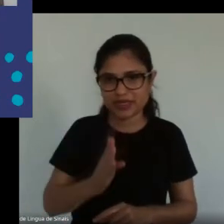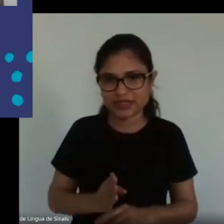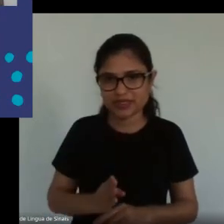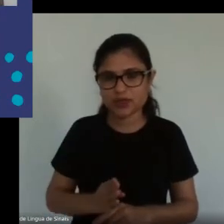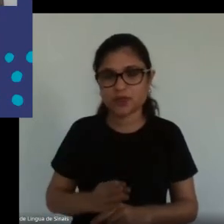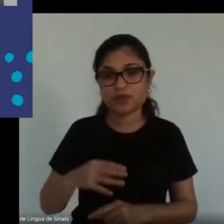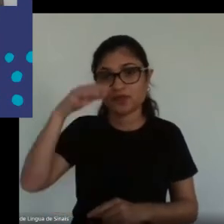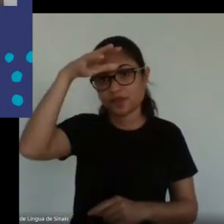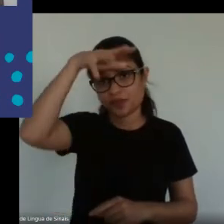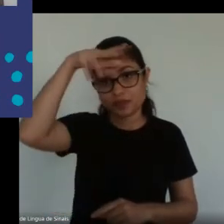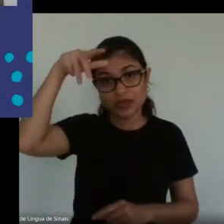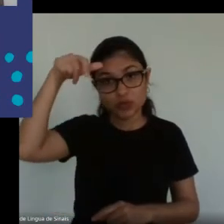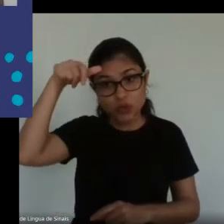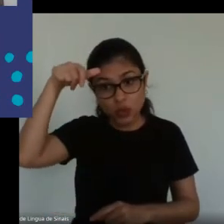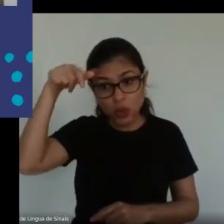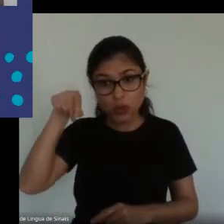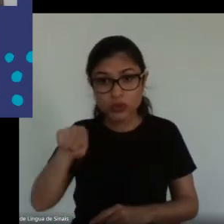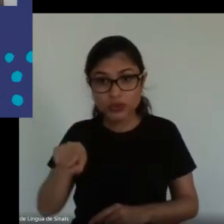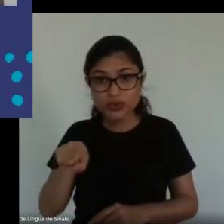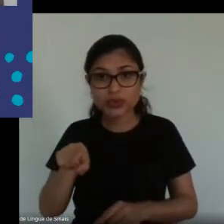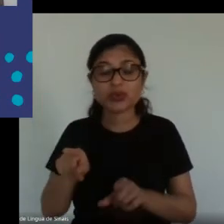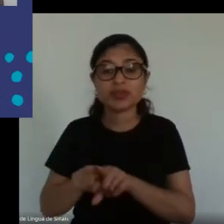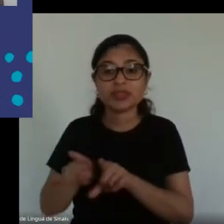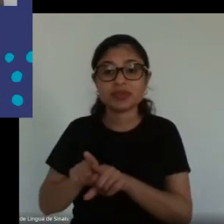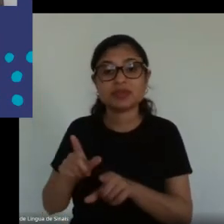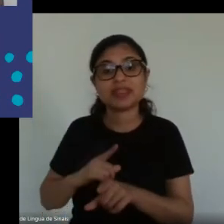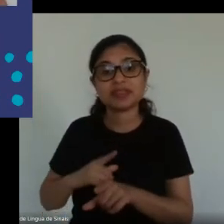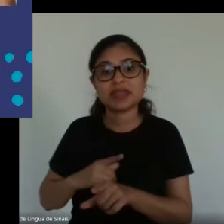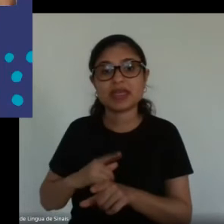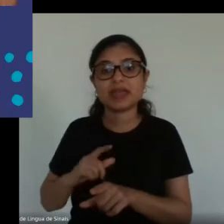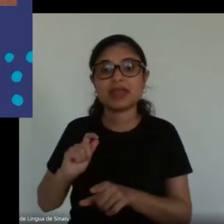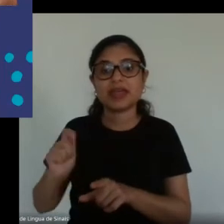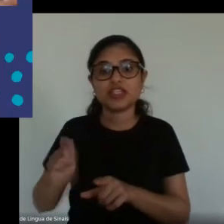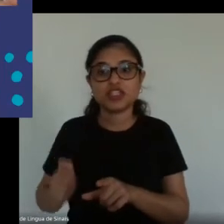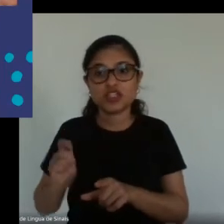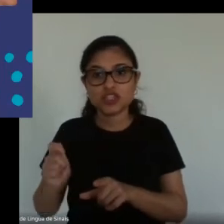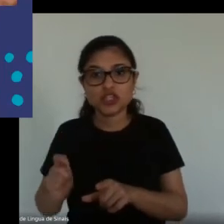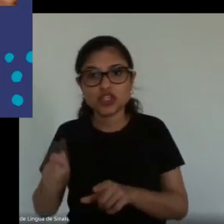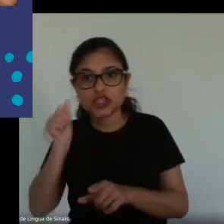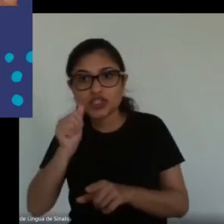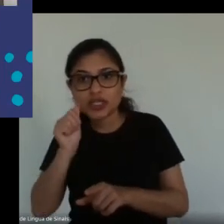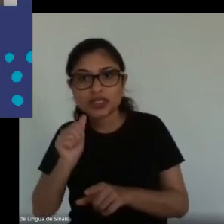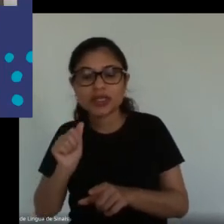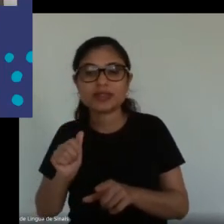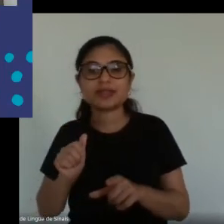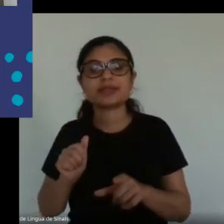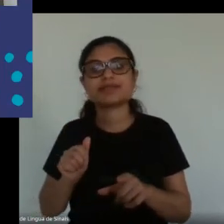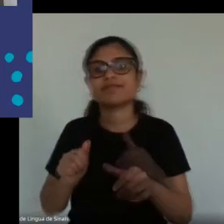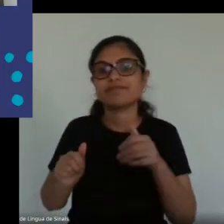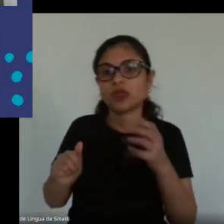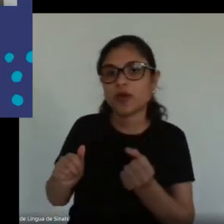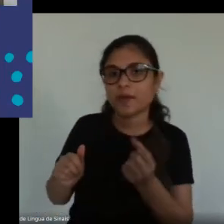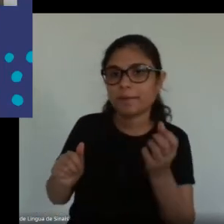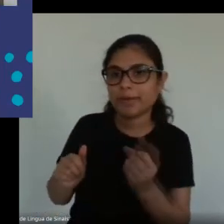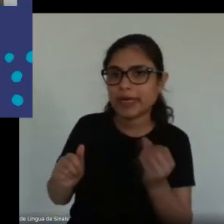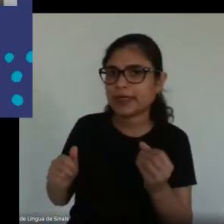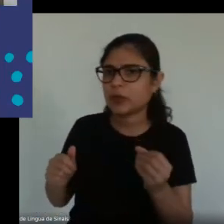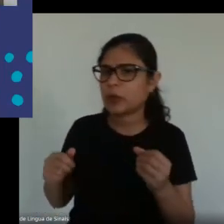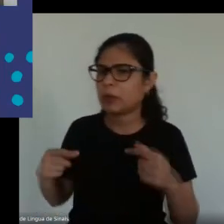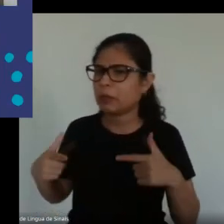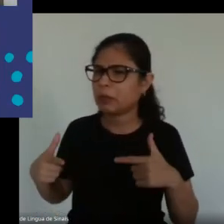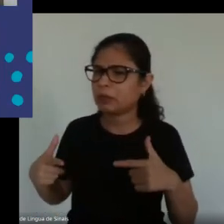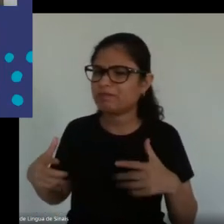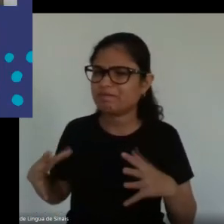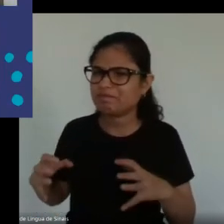gente tem muito a intersecção das indígenas com o branco,